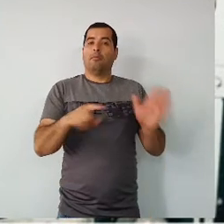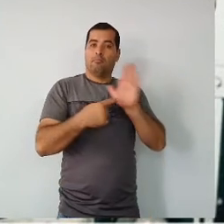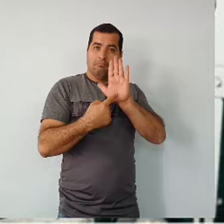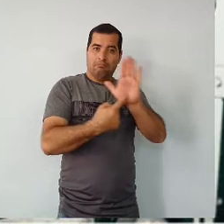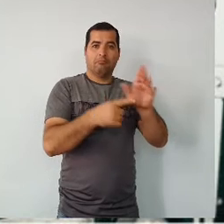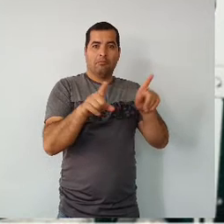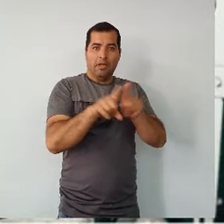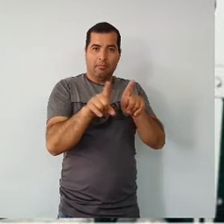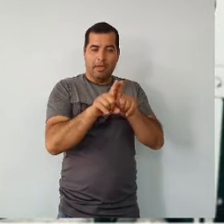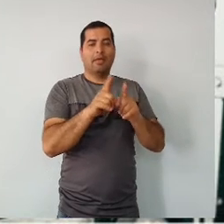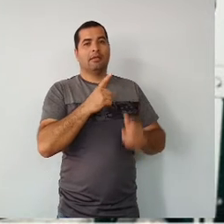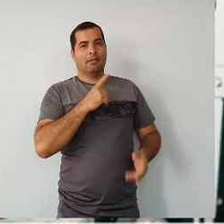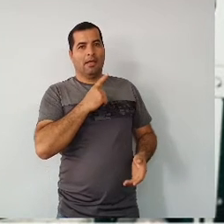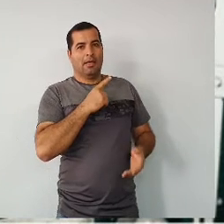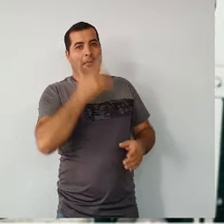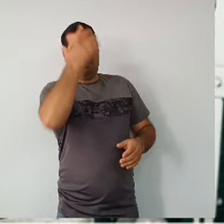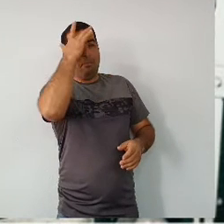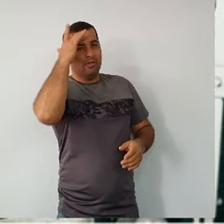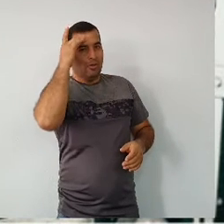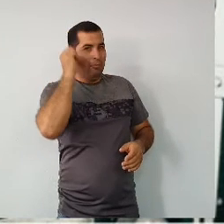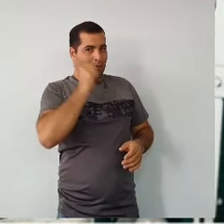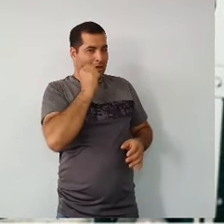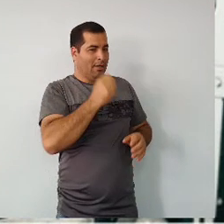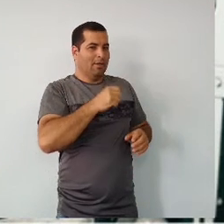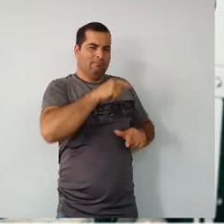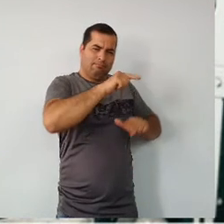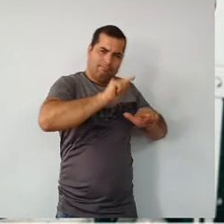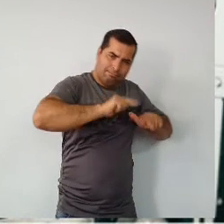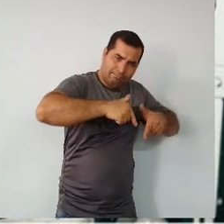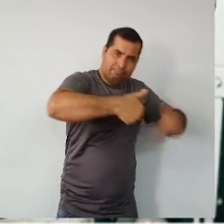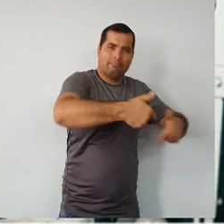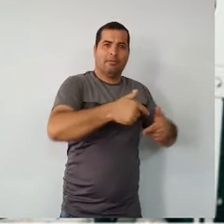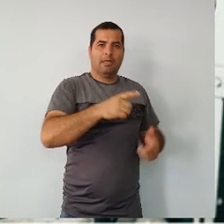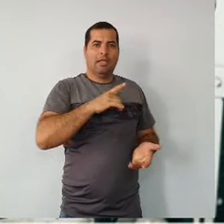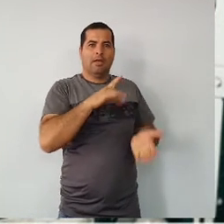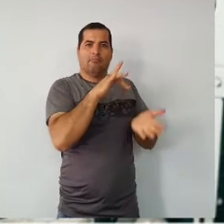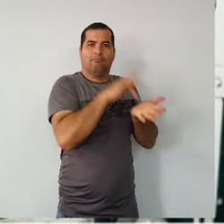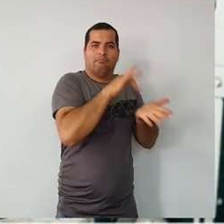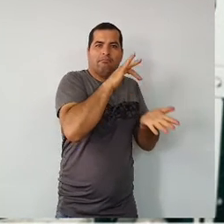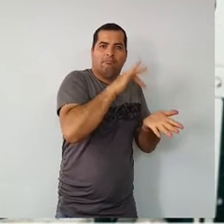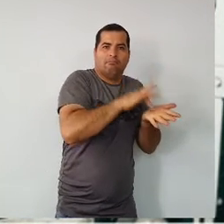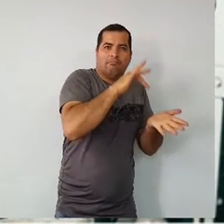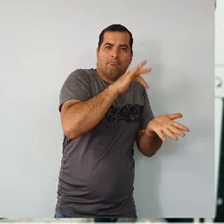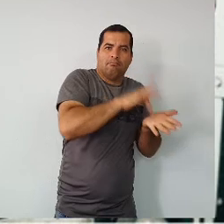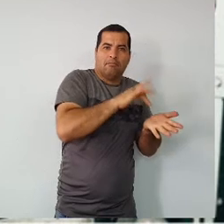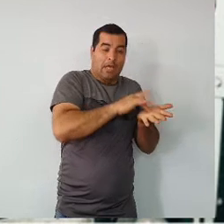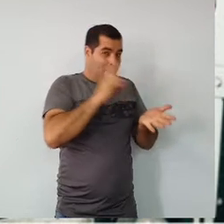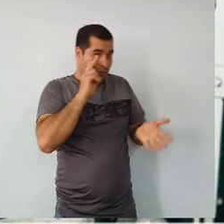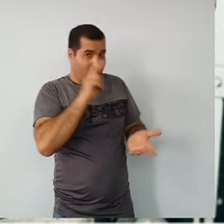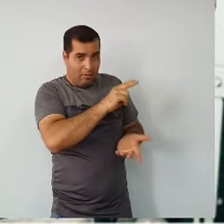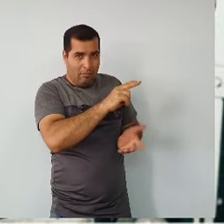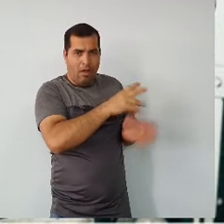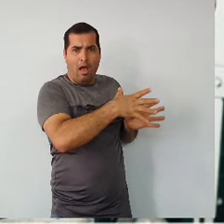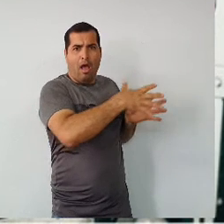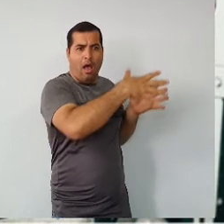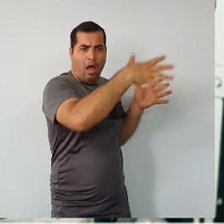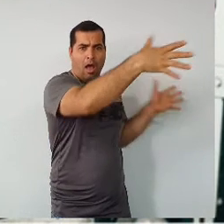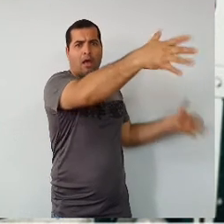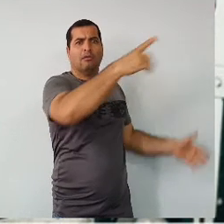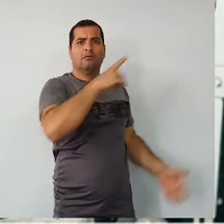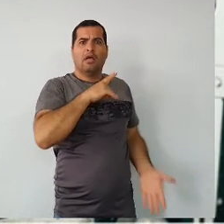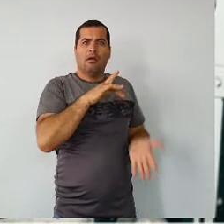Aqui nós temos a imagem, de uma moça trabalhando no ponto telegráfico aí. Olha o tamanho